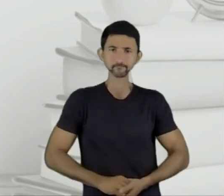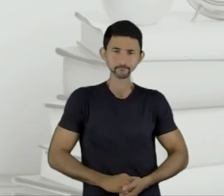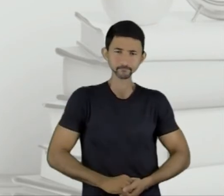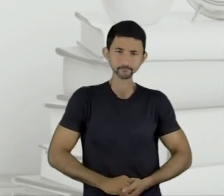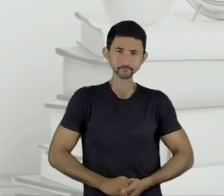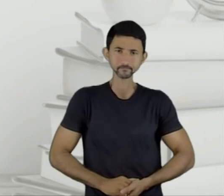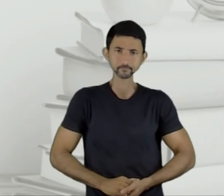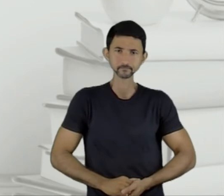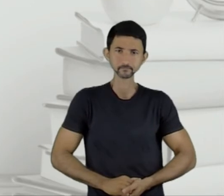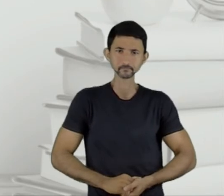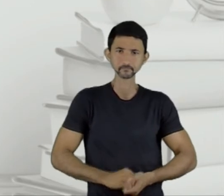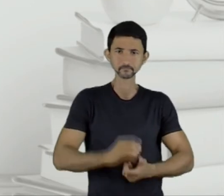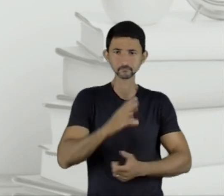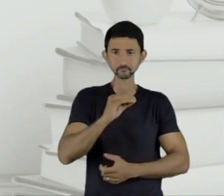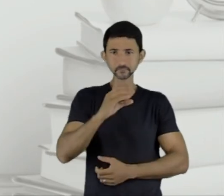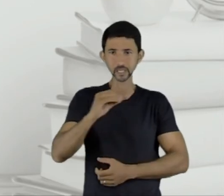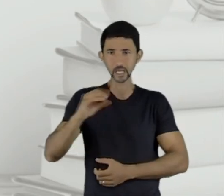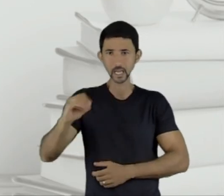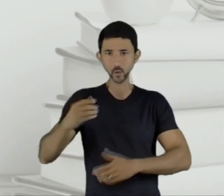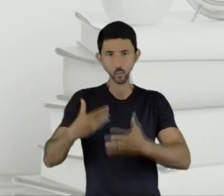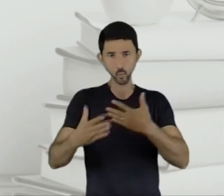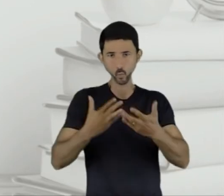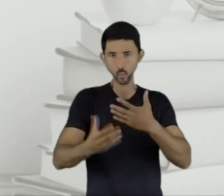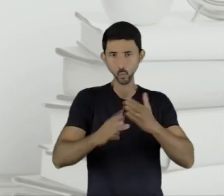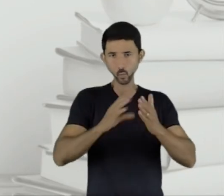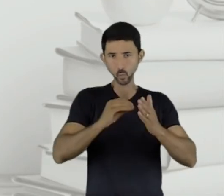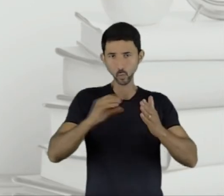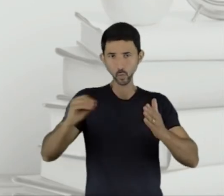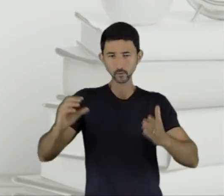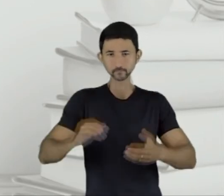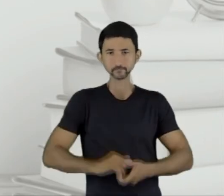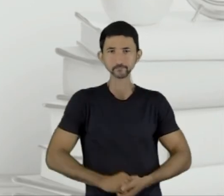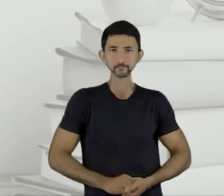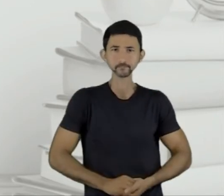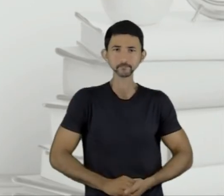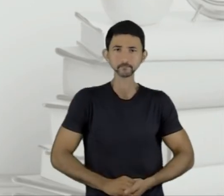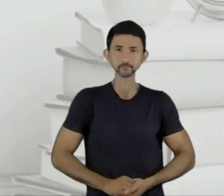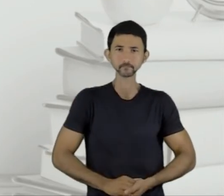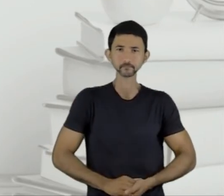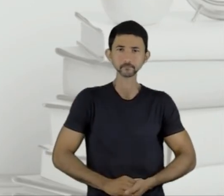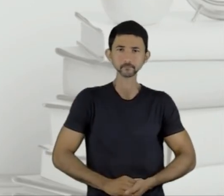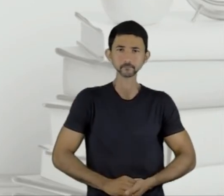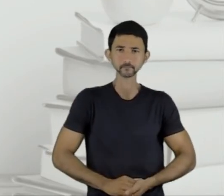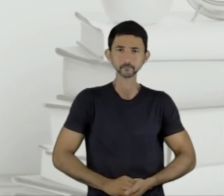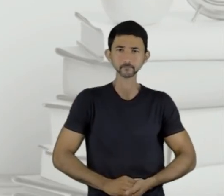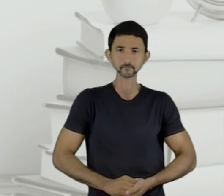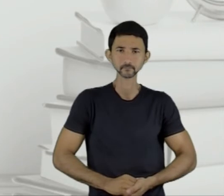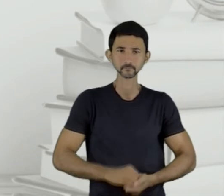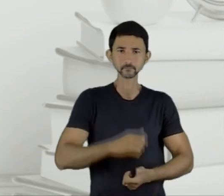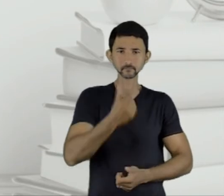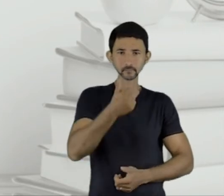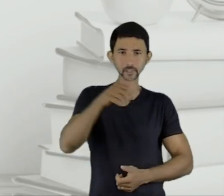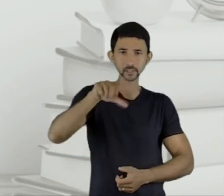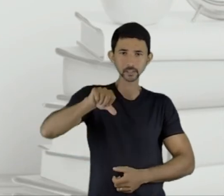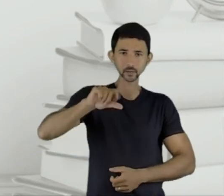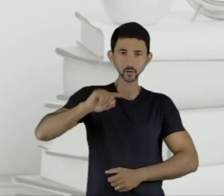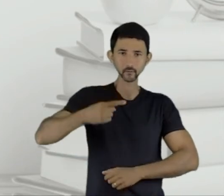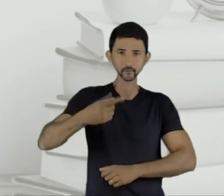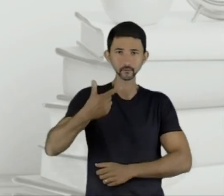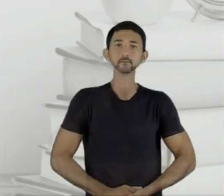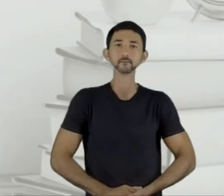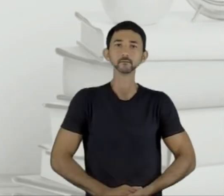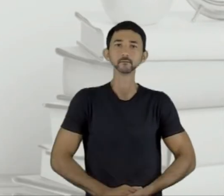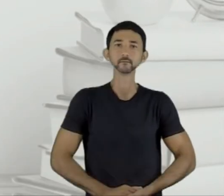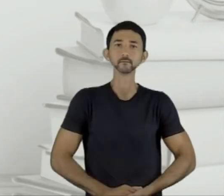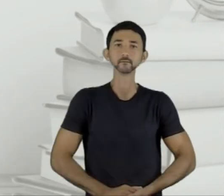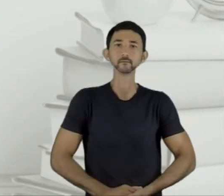o valor, só altera mesmo a visão, a anotação dele. R$ 19,20. Qual é o